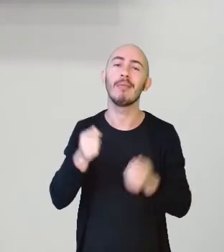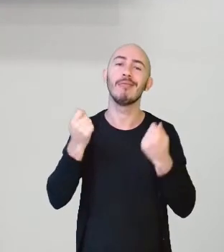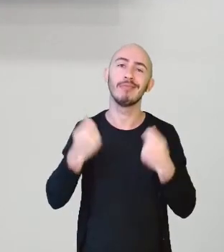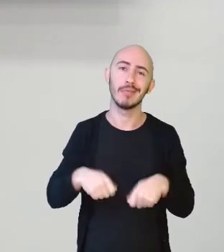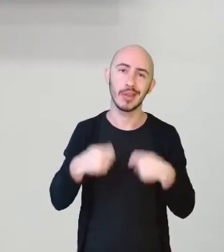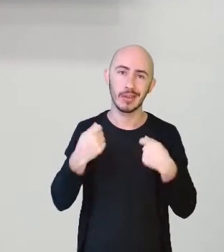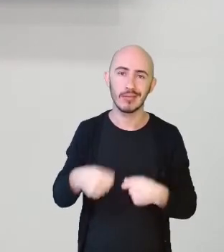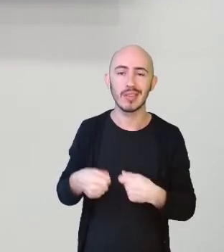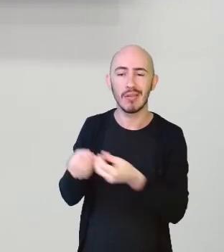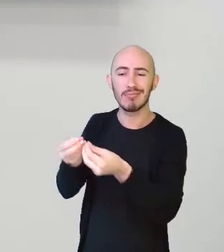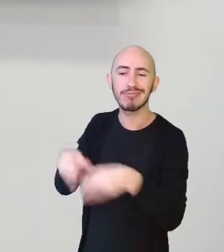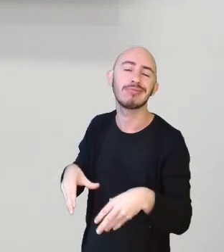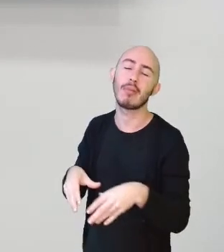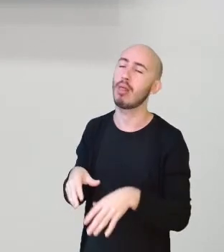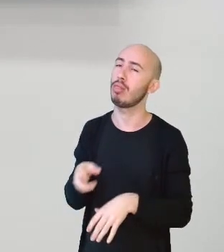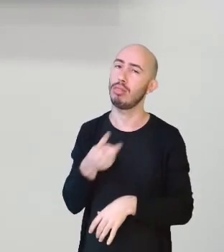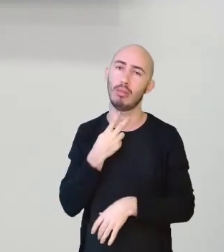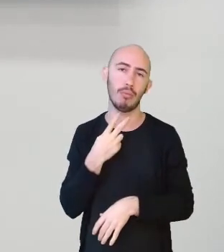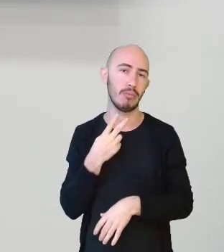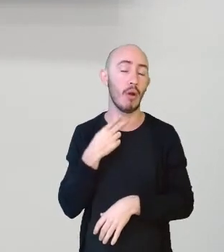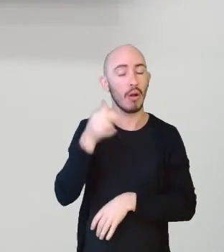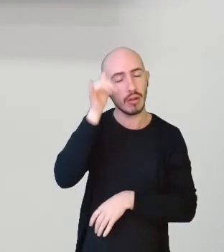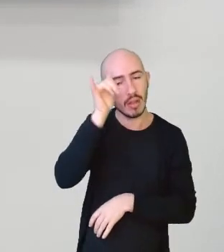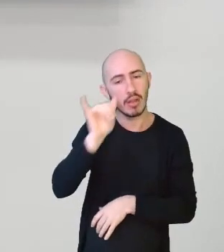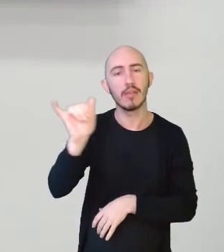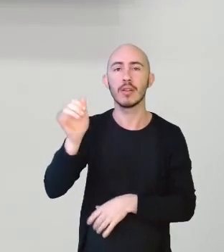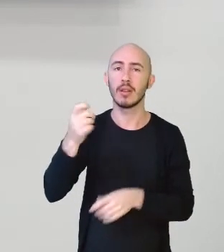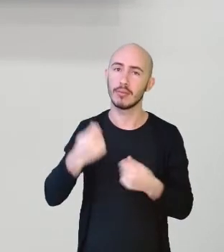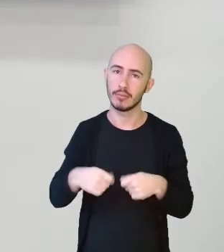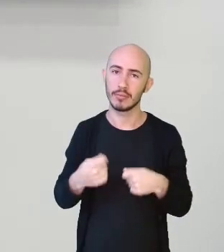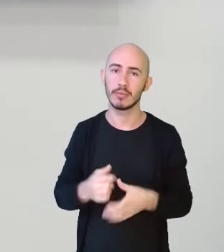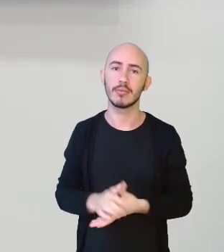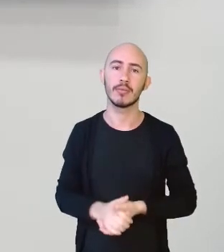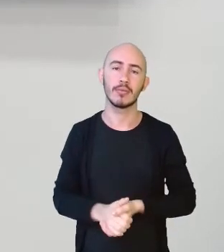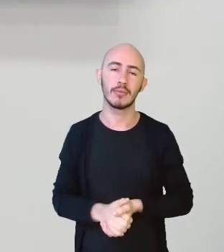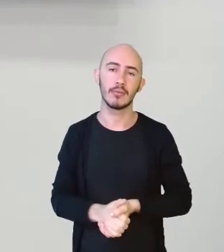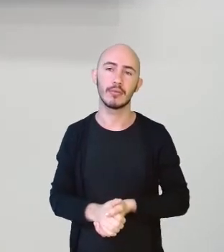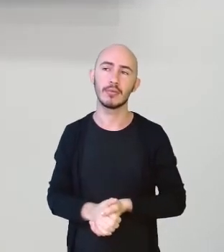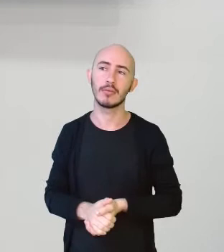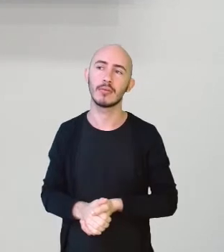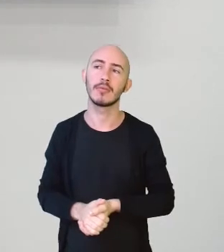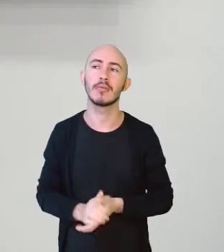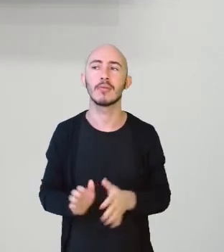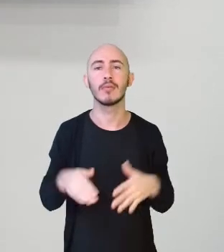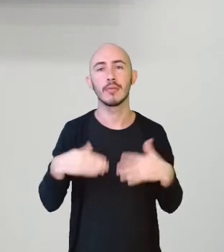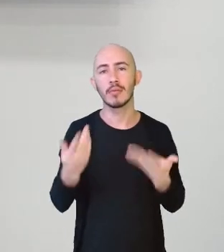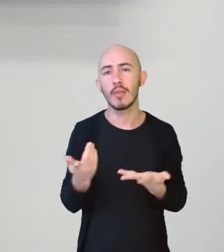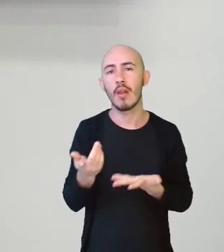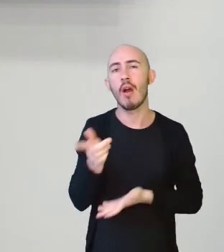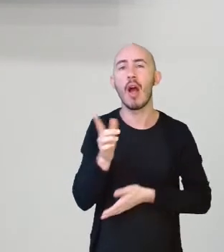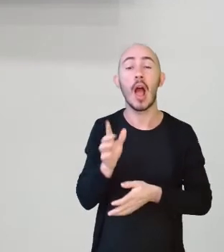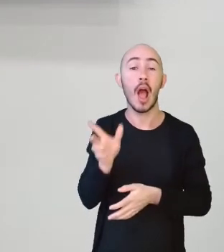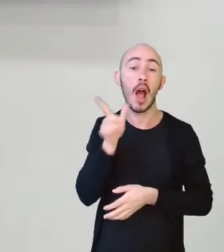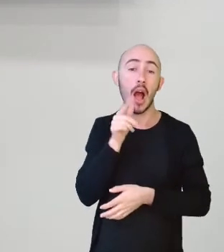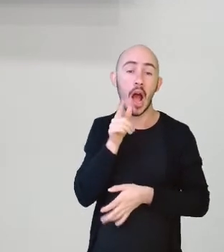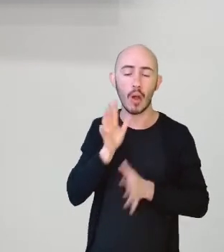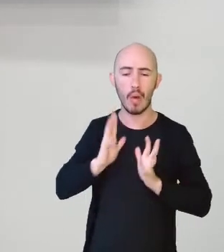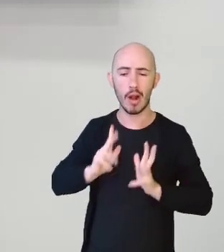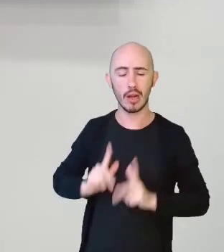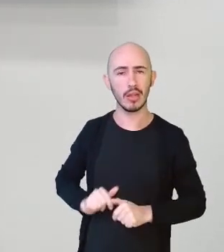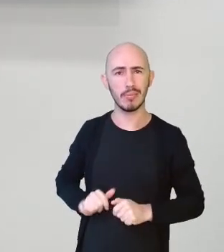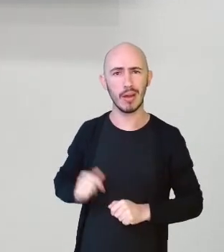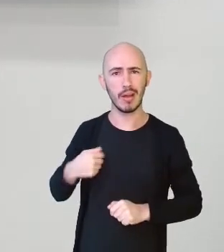o desperdício, não usando água tratada para atividades como lavagem de carros,